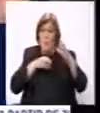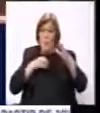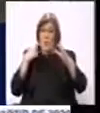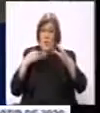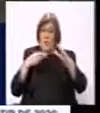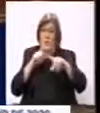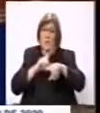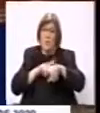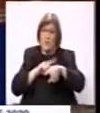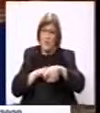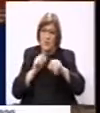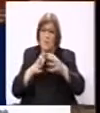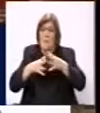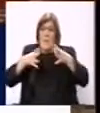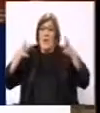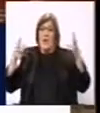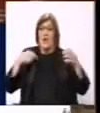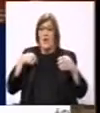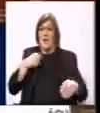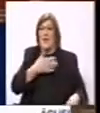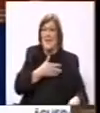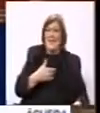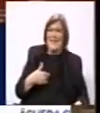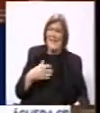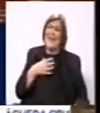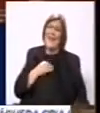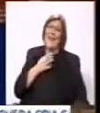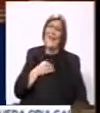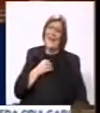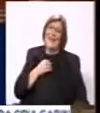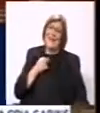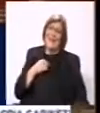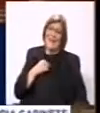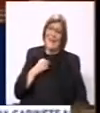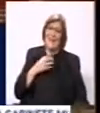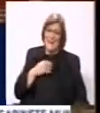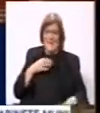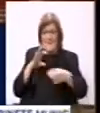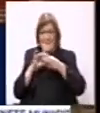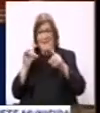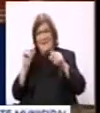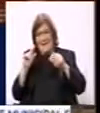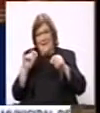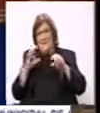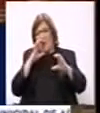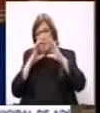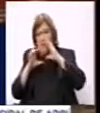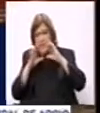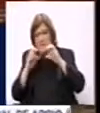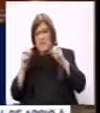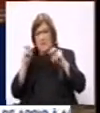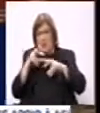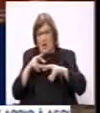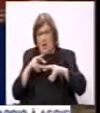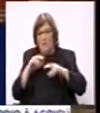tempo que deverá isso aí é só uma geração antiga que gosta disso o senhor também é por todos os meios de comunicação dos nove meses